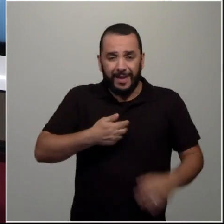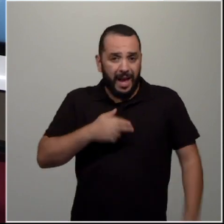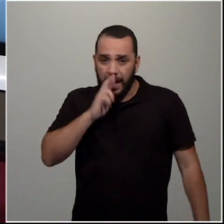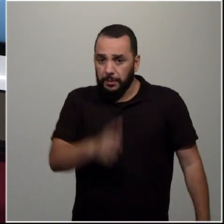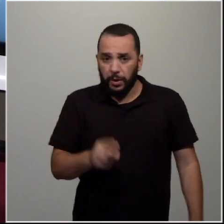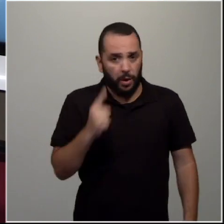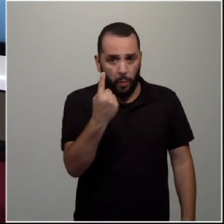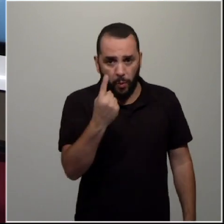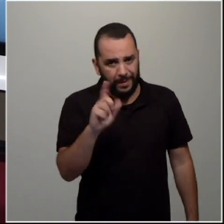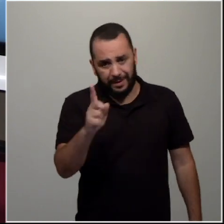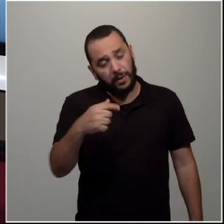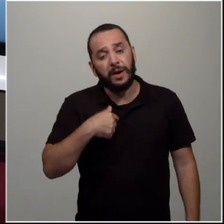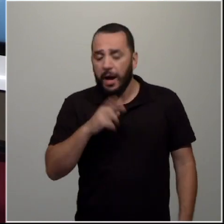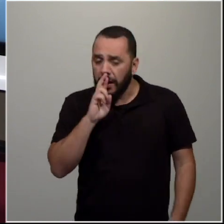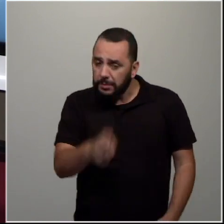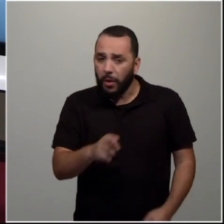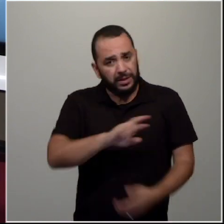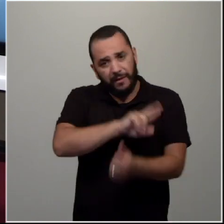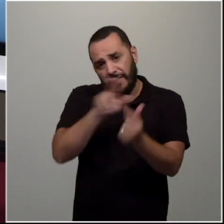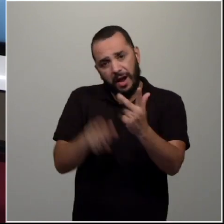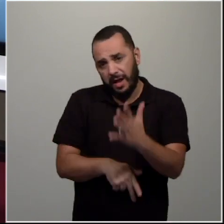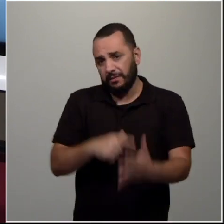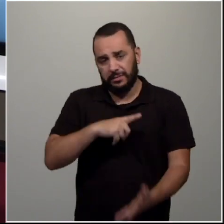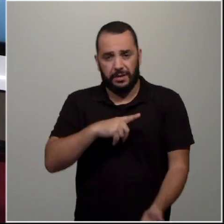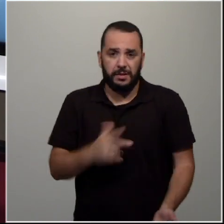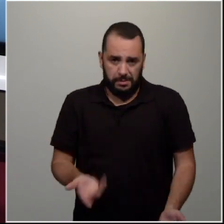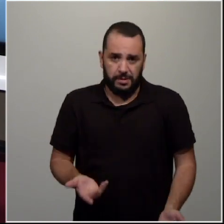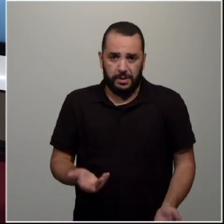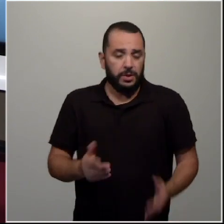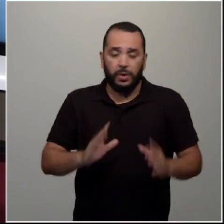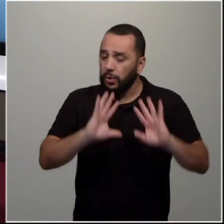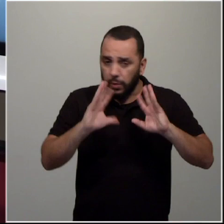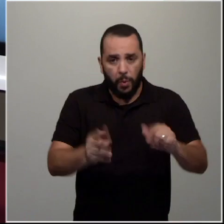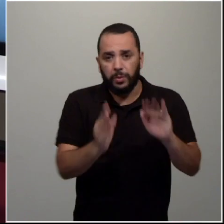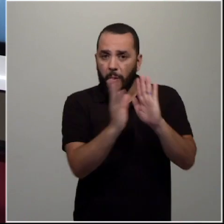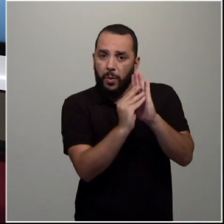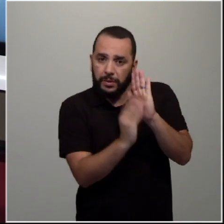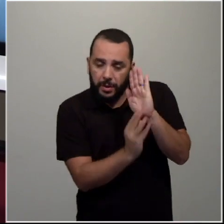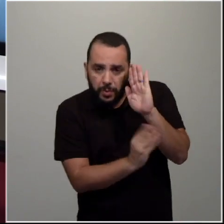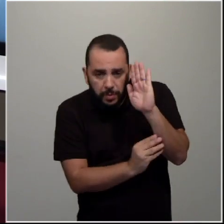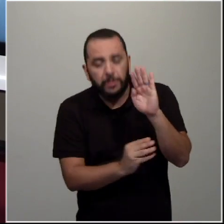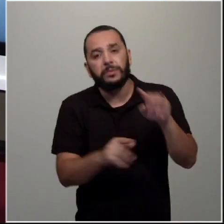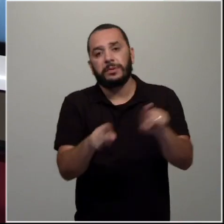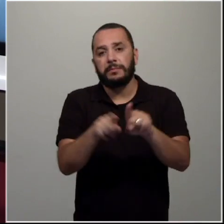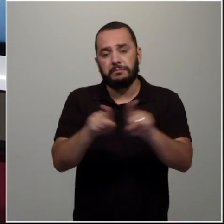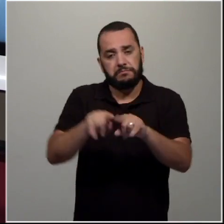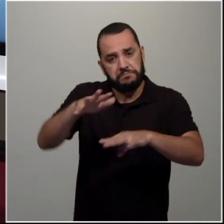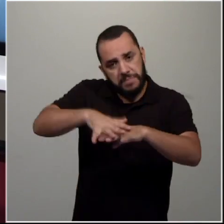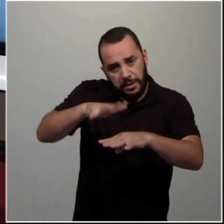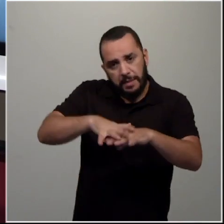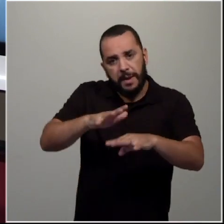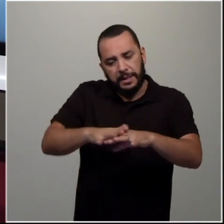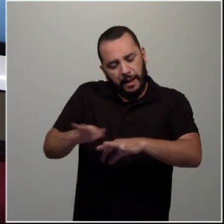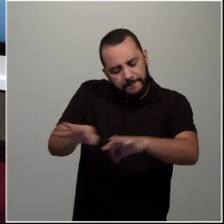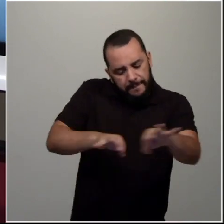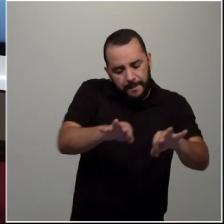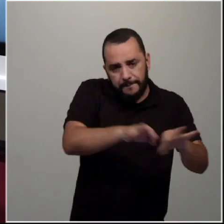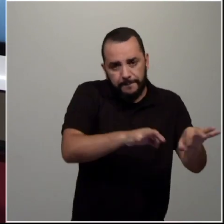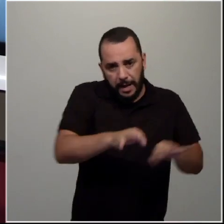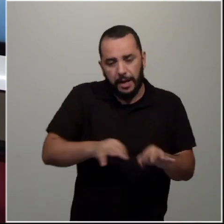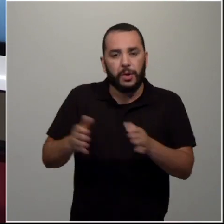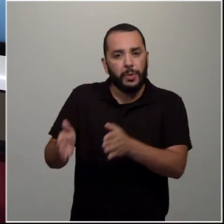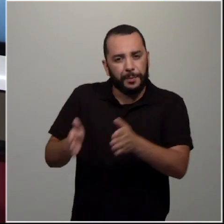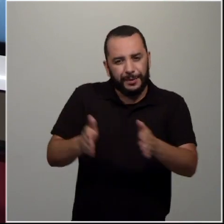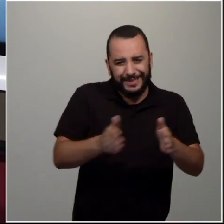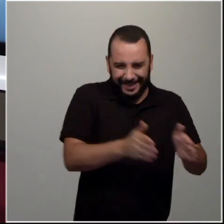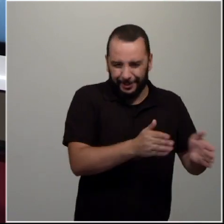respostas podem ser variadas né e aí todo o conteúdo e as idéias matemáticas vão sendo construídas nesse processo é uma